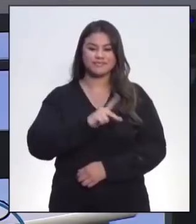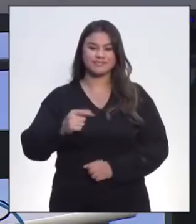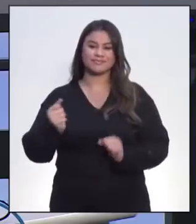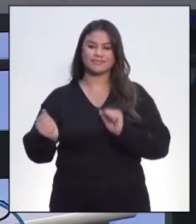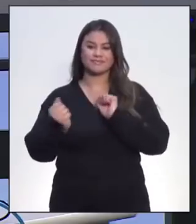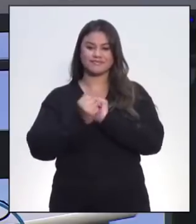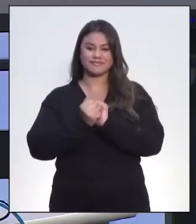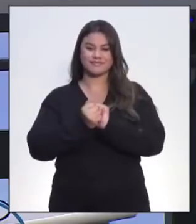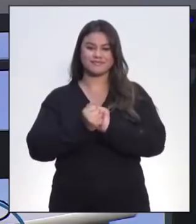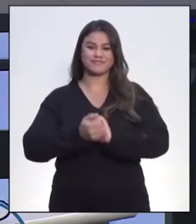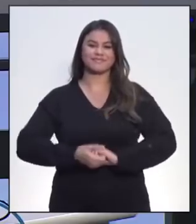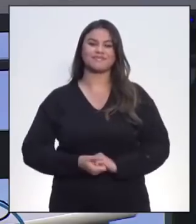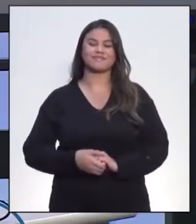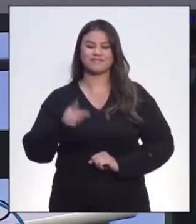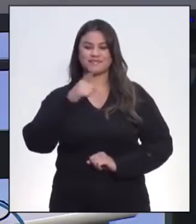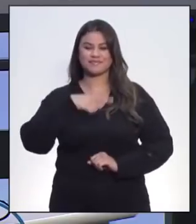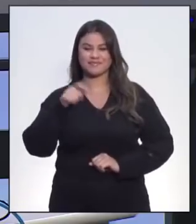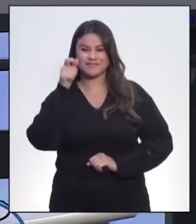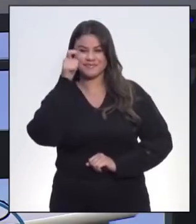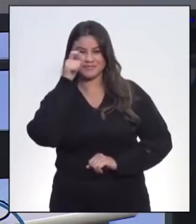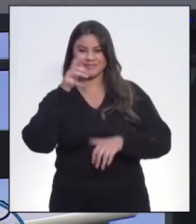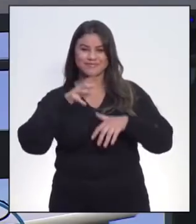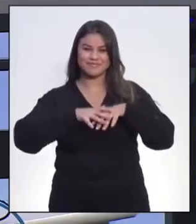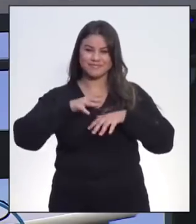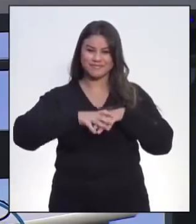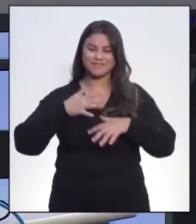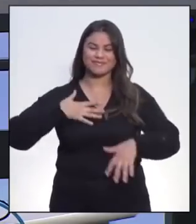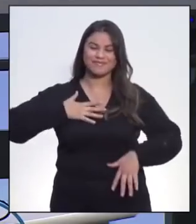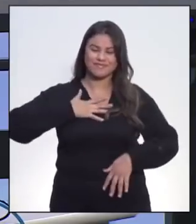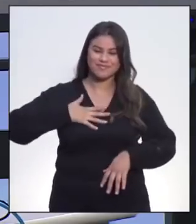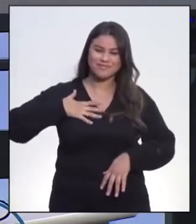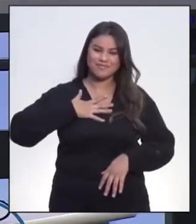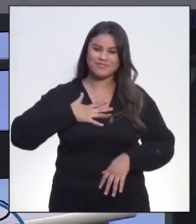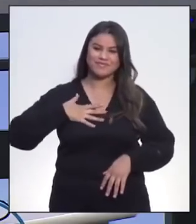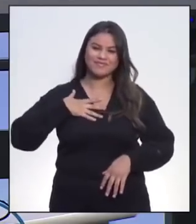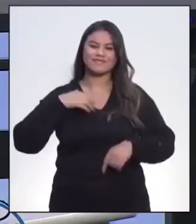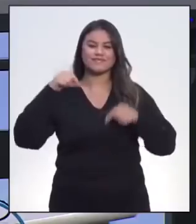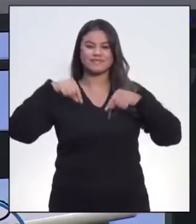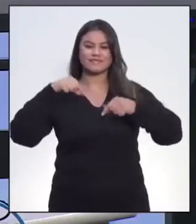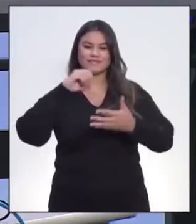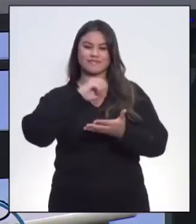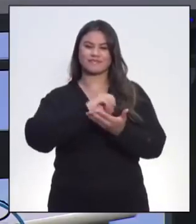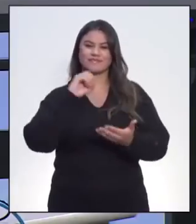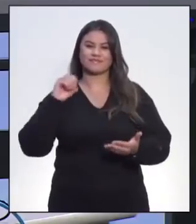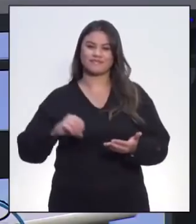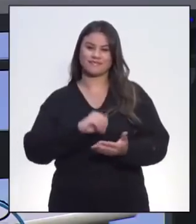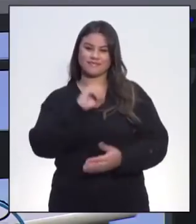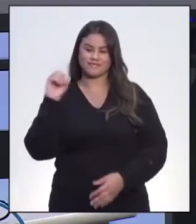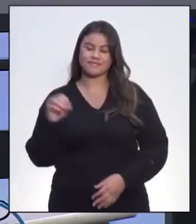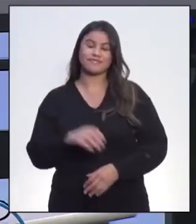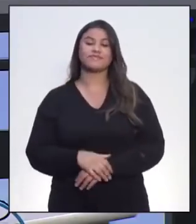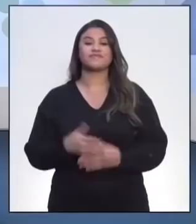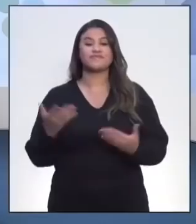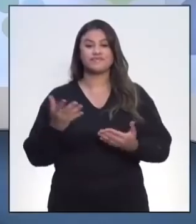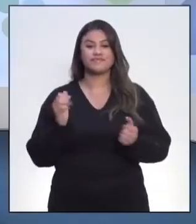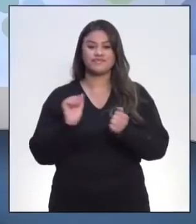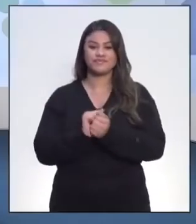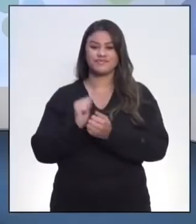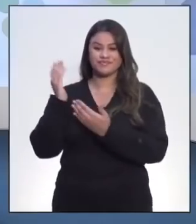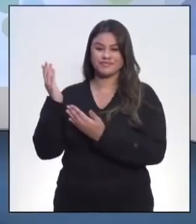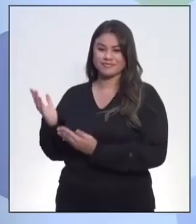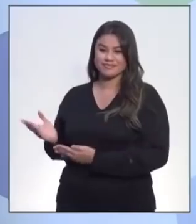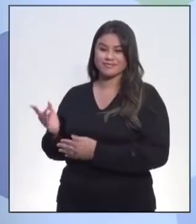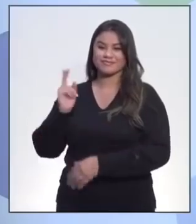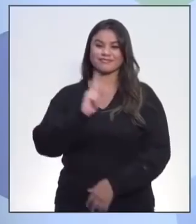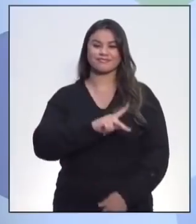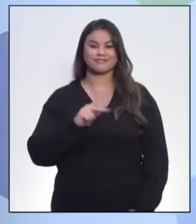todos que apreciam, né, a aula de matemática aqui pelo Centro de Mídias. Hoje comigo a professora Alessandra. Bom dia, Alessandra.